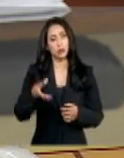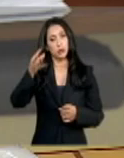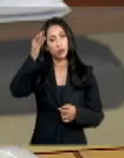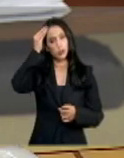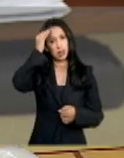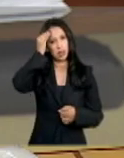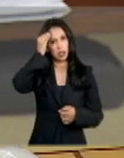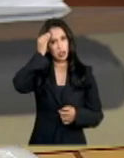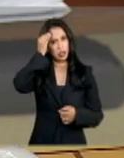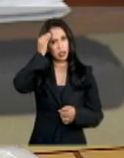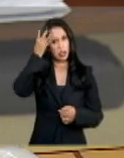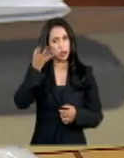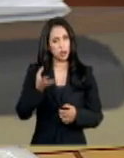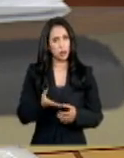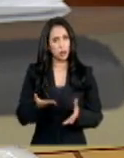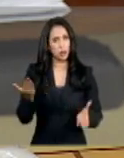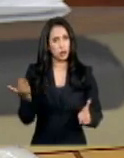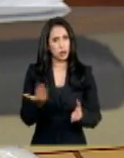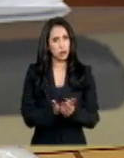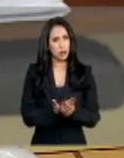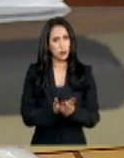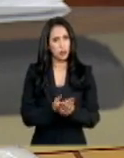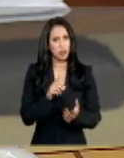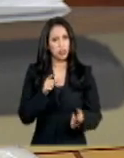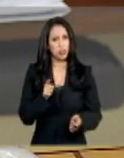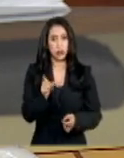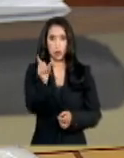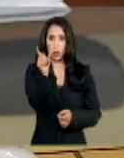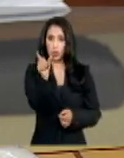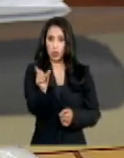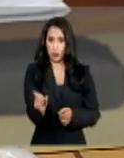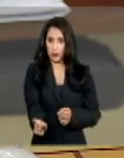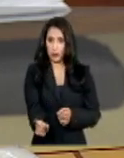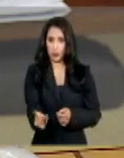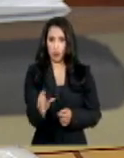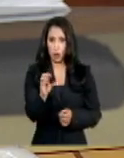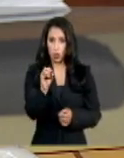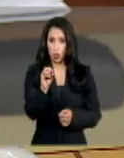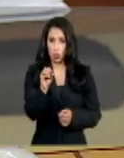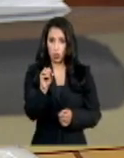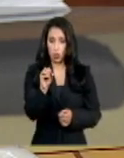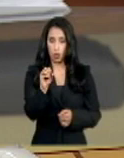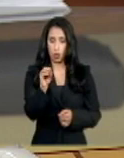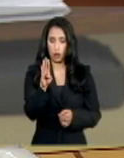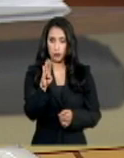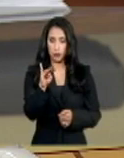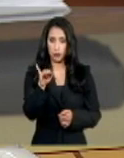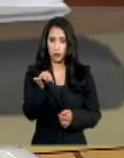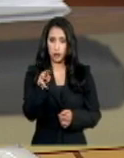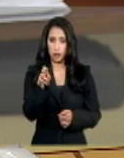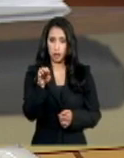de processo objetivo no que